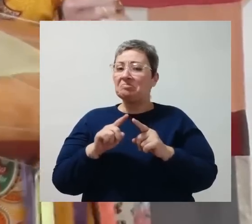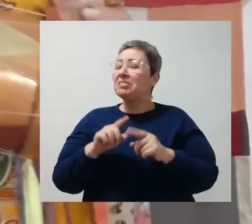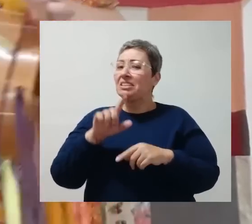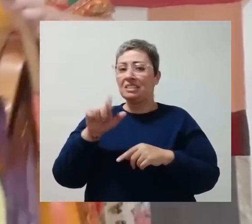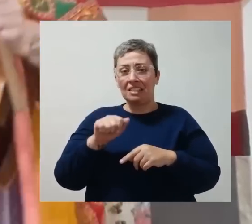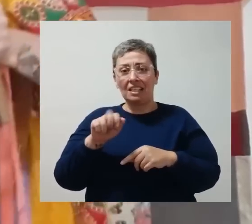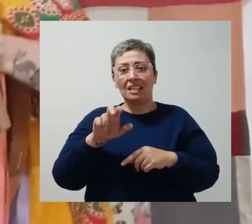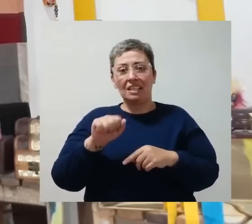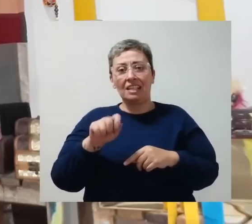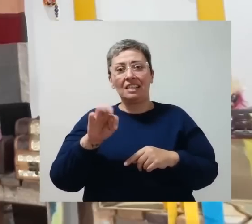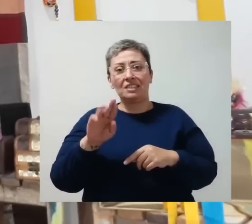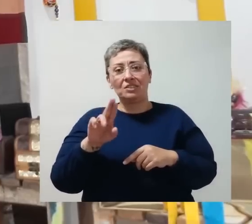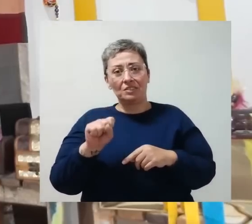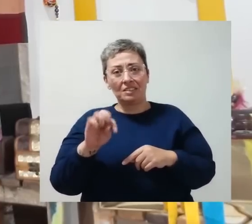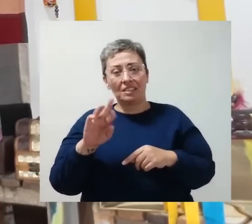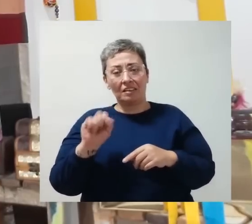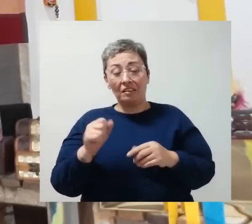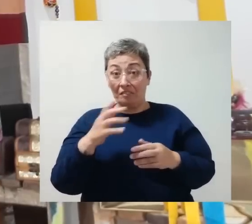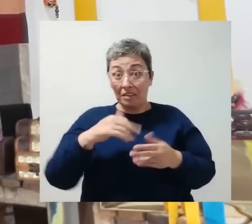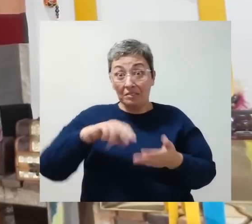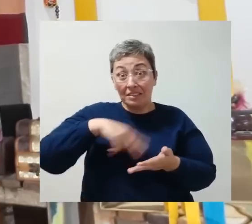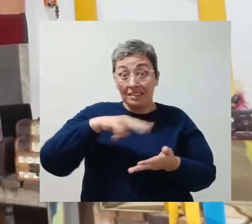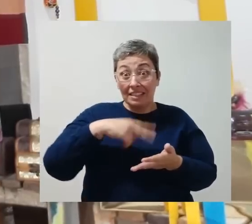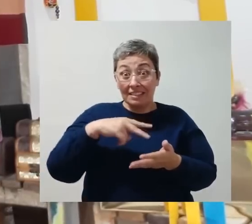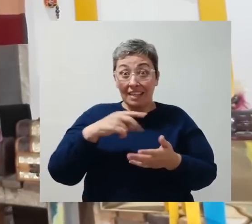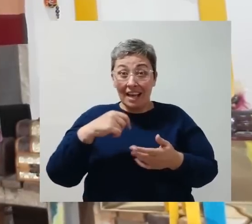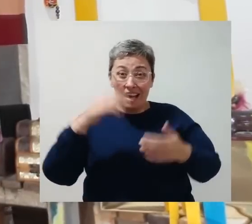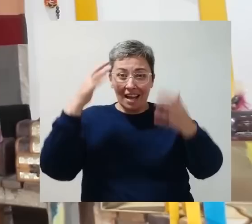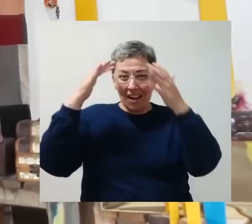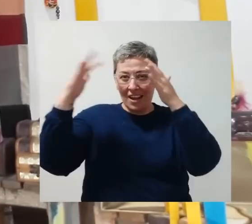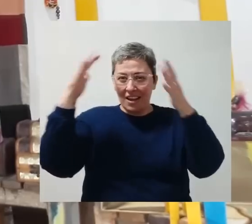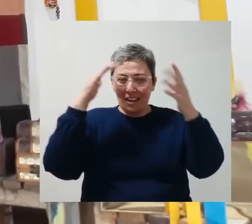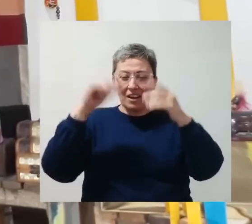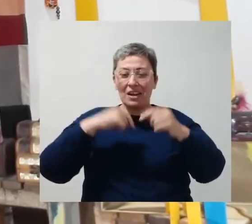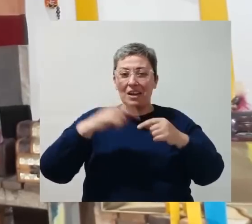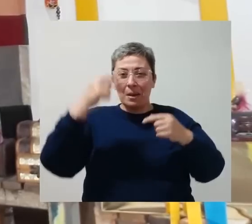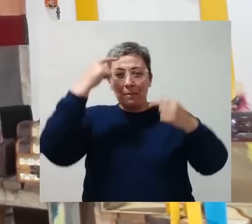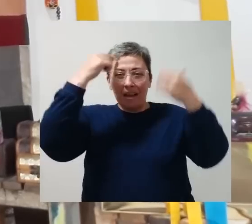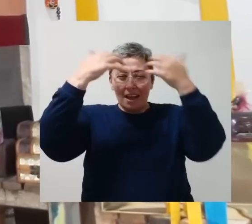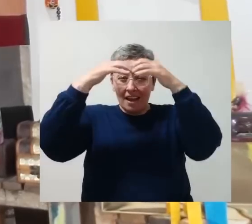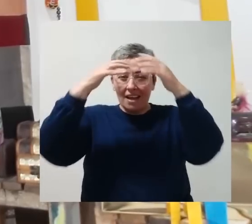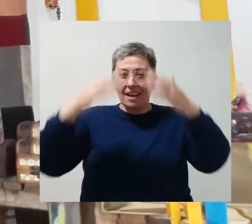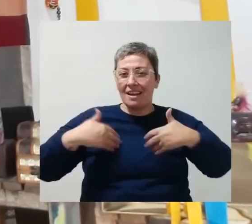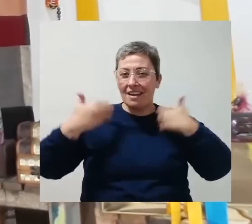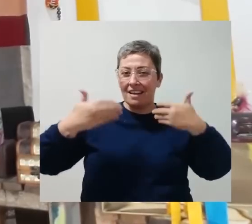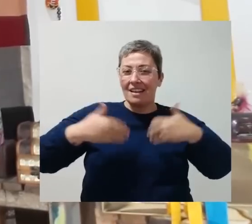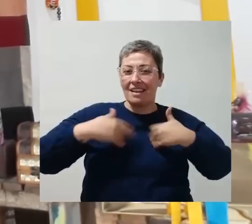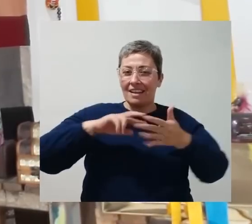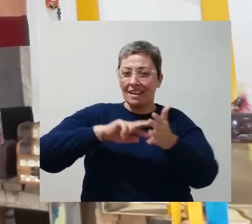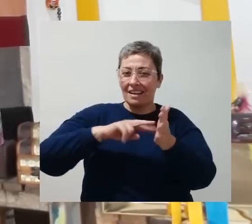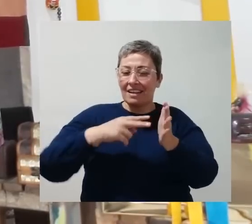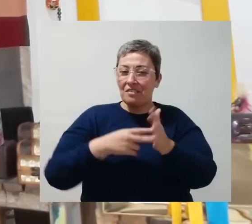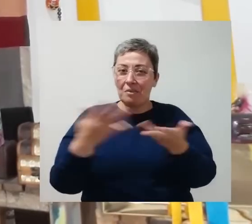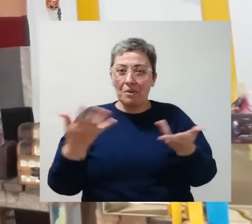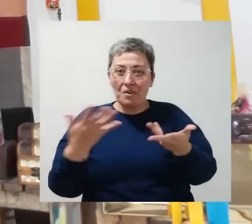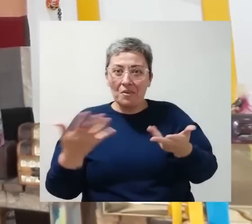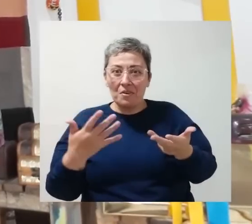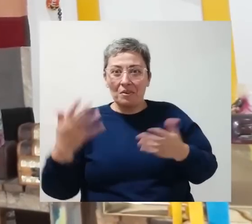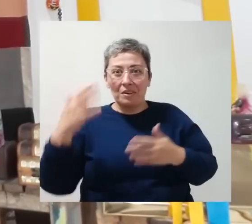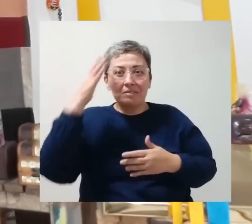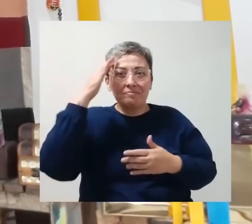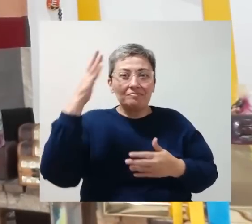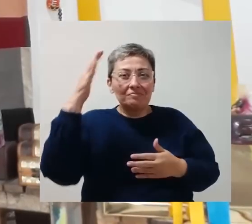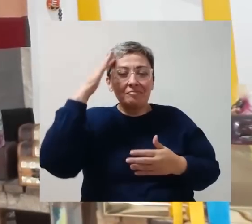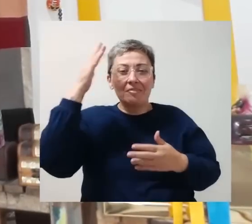com Zaratustra. Vamos dançar? Quem dança com as ideias descobre que pensar é alegria? Então vamos nos imaginar